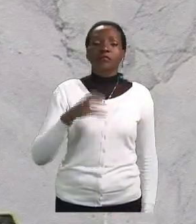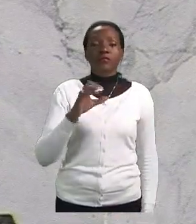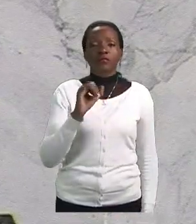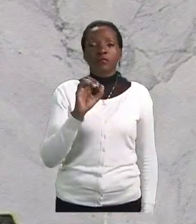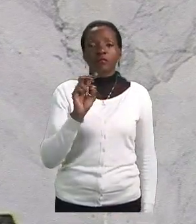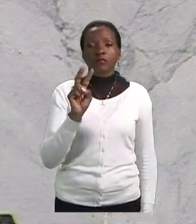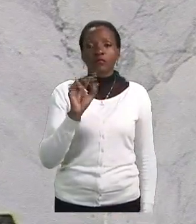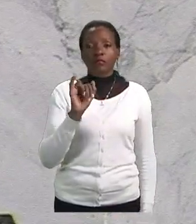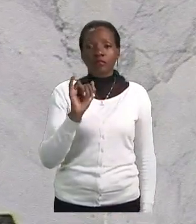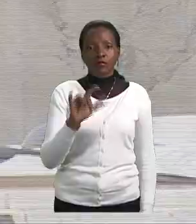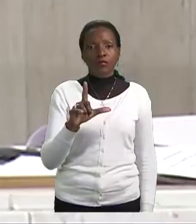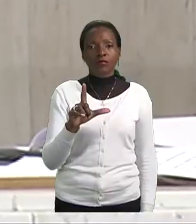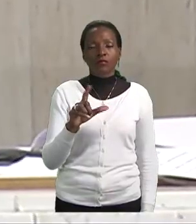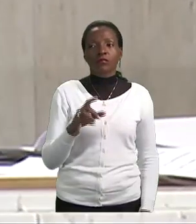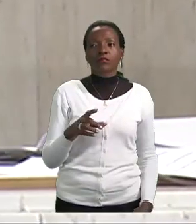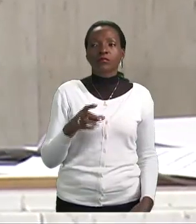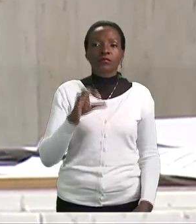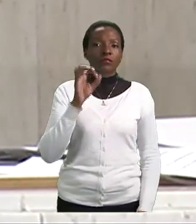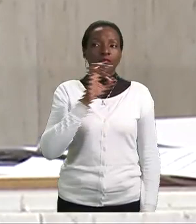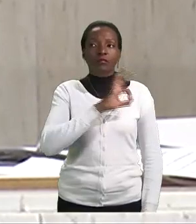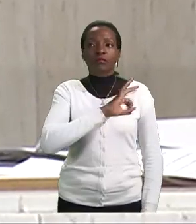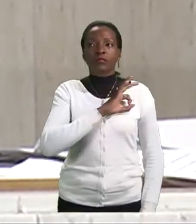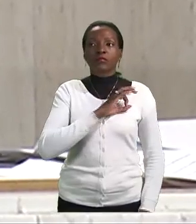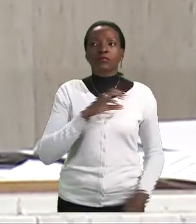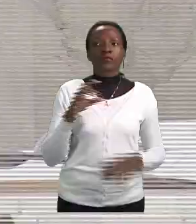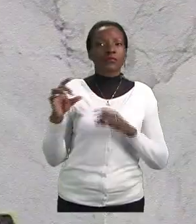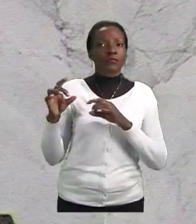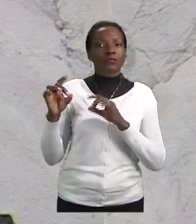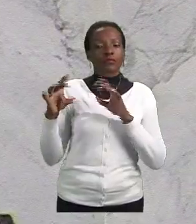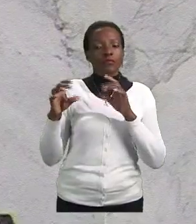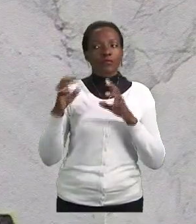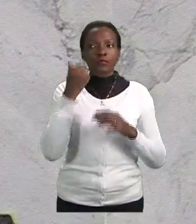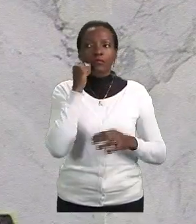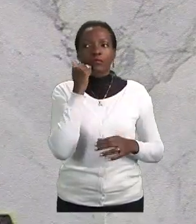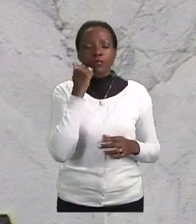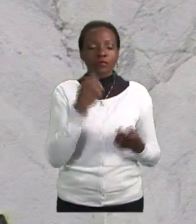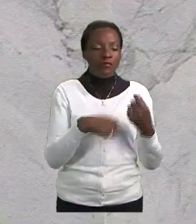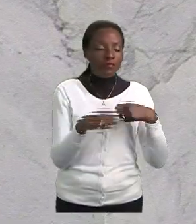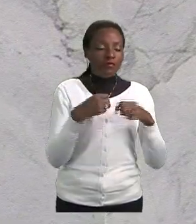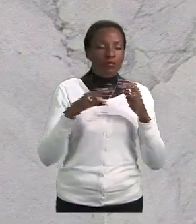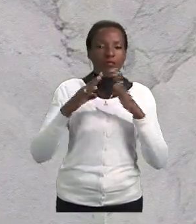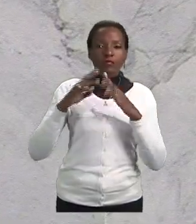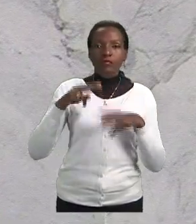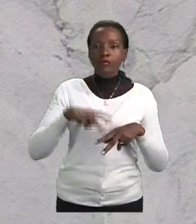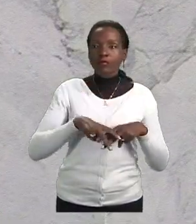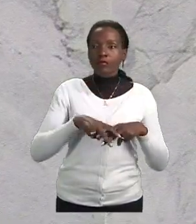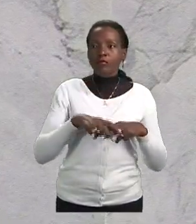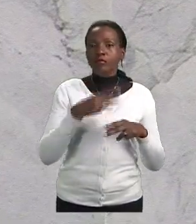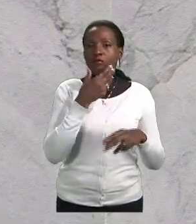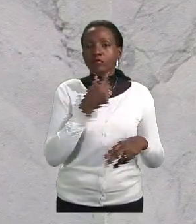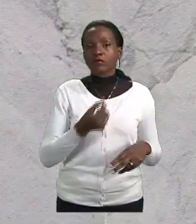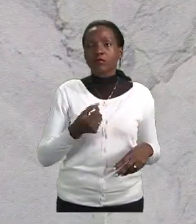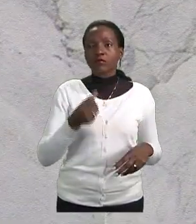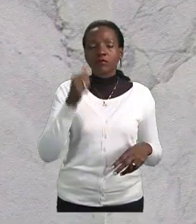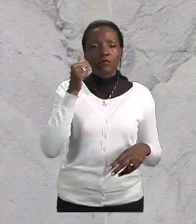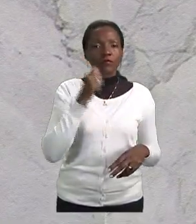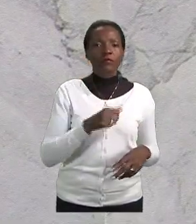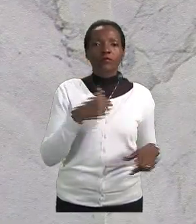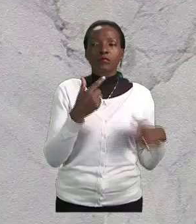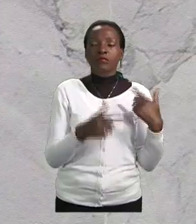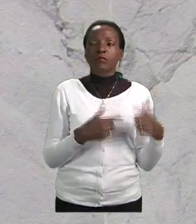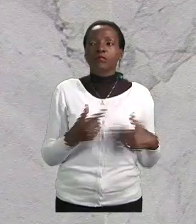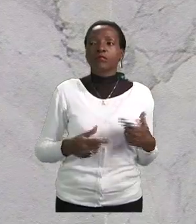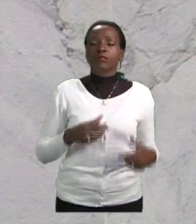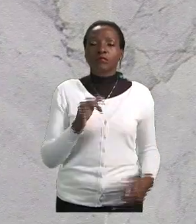policiais da polícia técnica científica nossa administração penitenciária os homens que trabalham homens e mulheres que